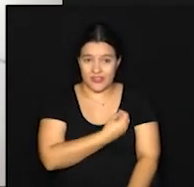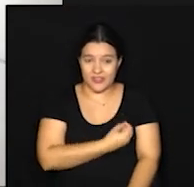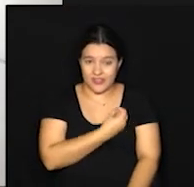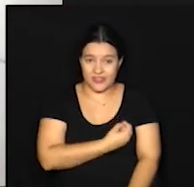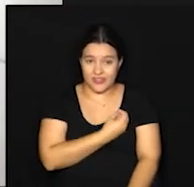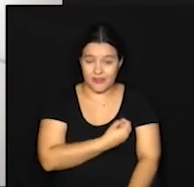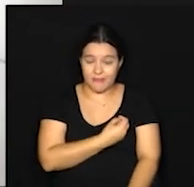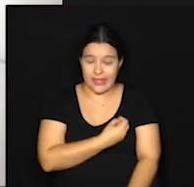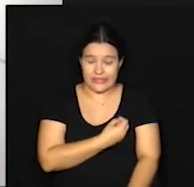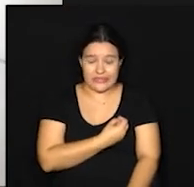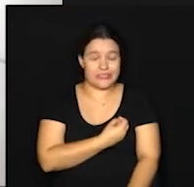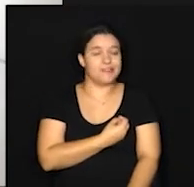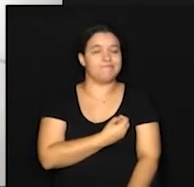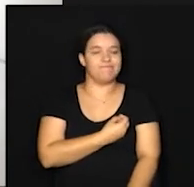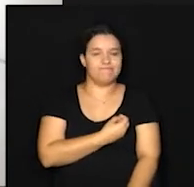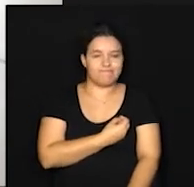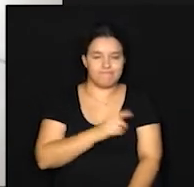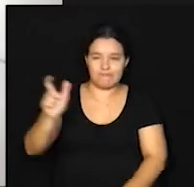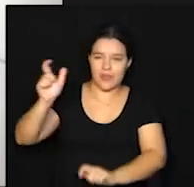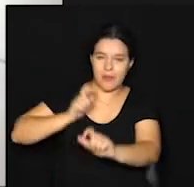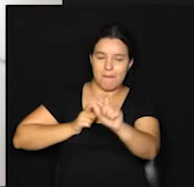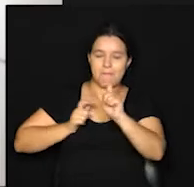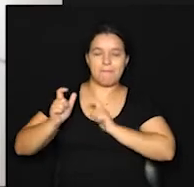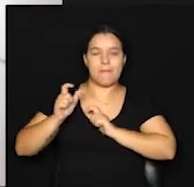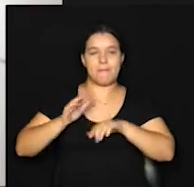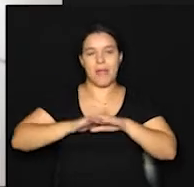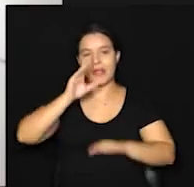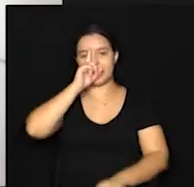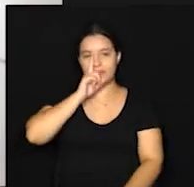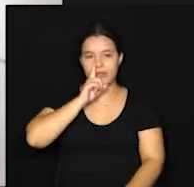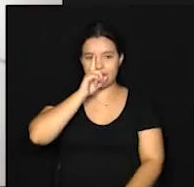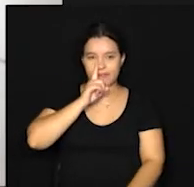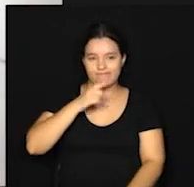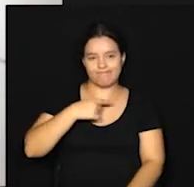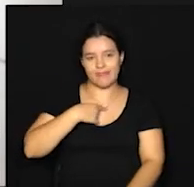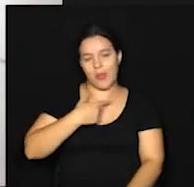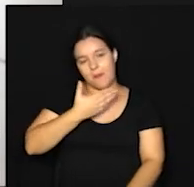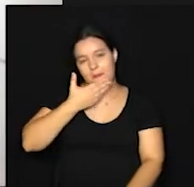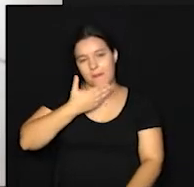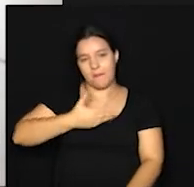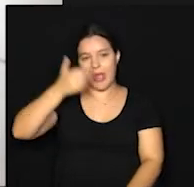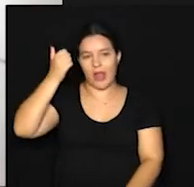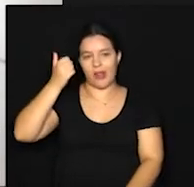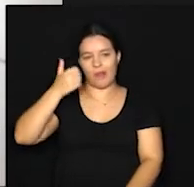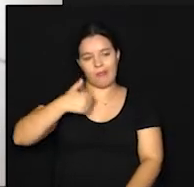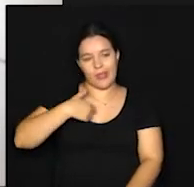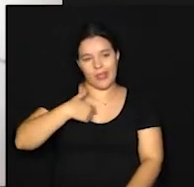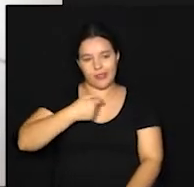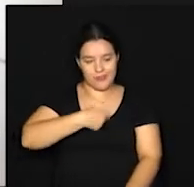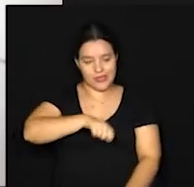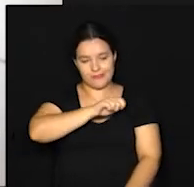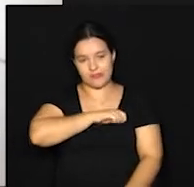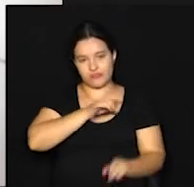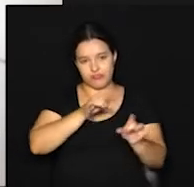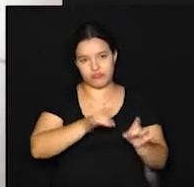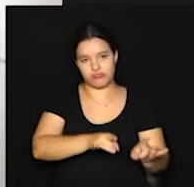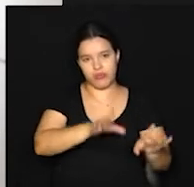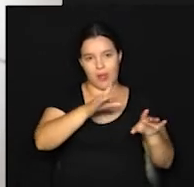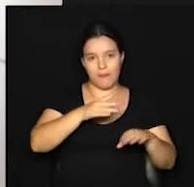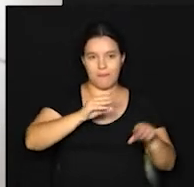forte, né? As ameaças foram se tornando mais fortes, eu decido sair de Barcelona e vou para a